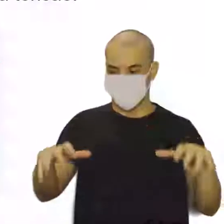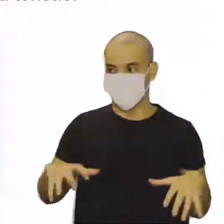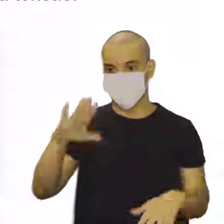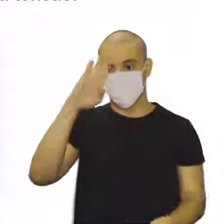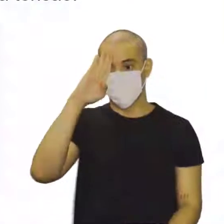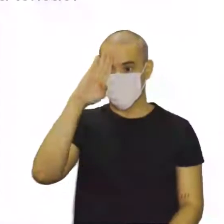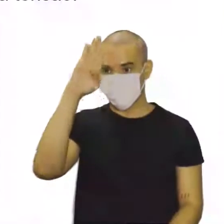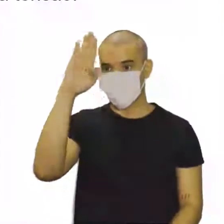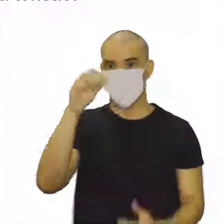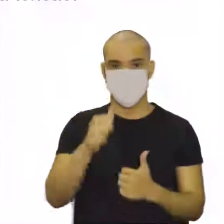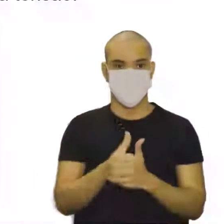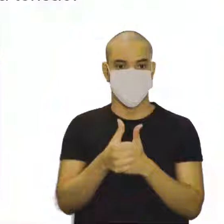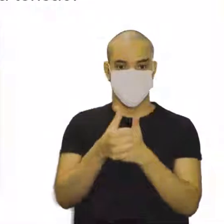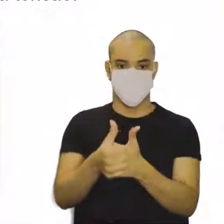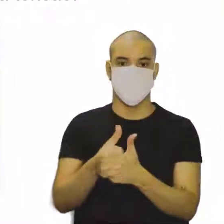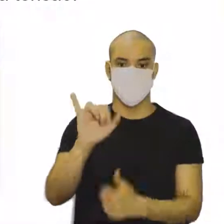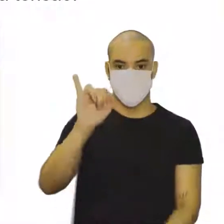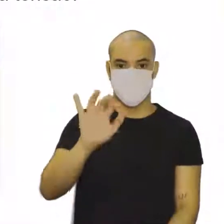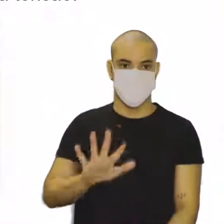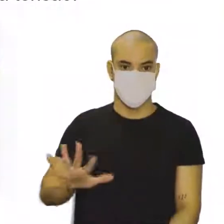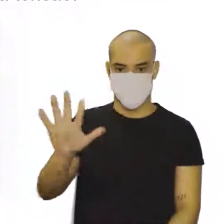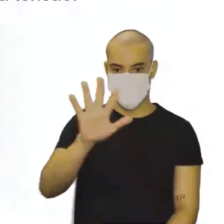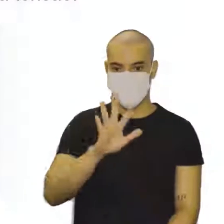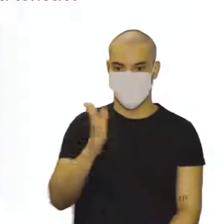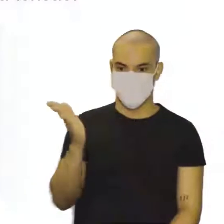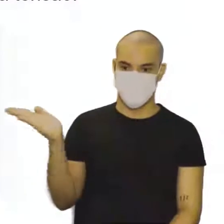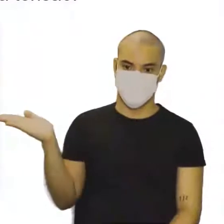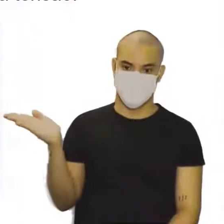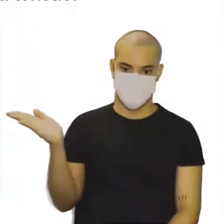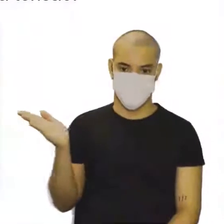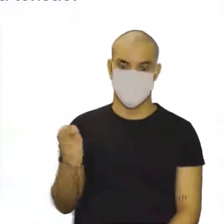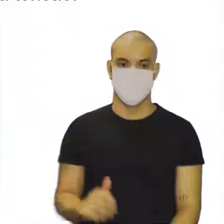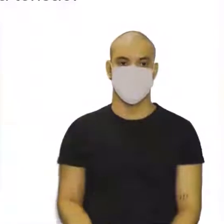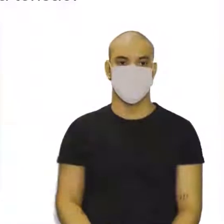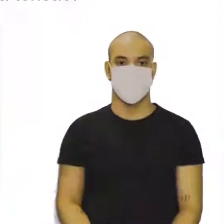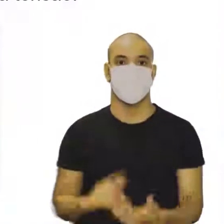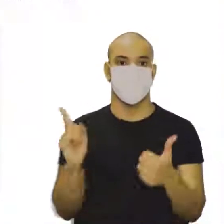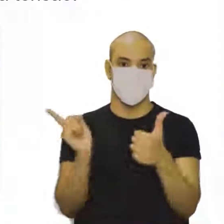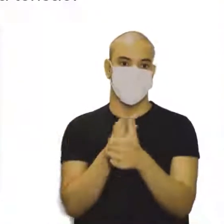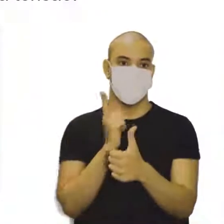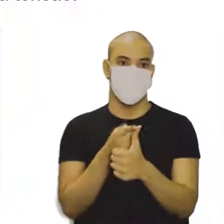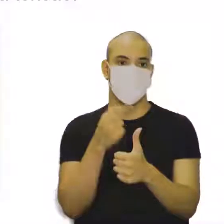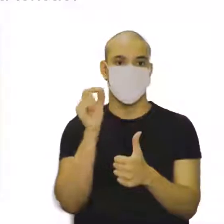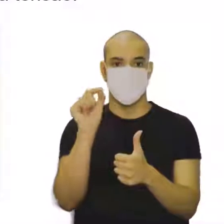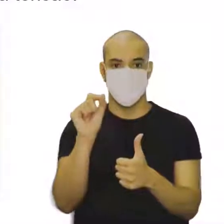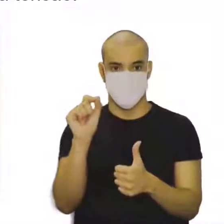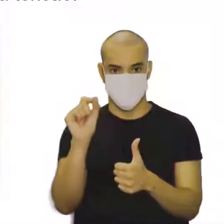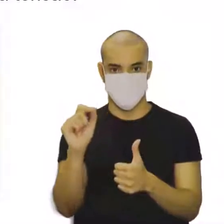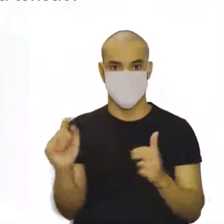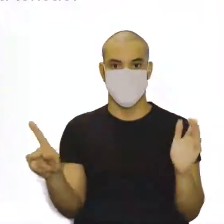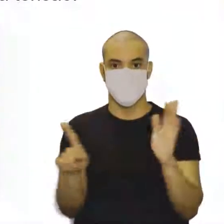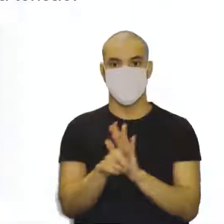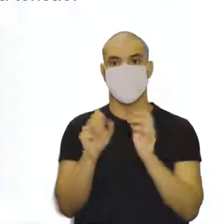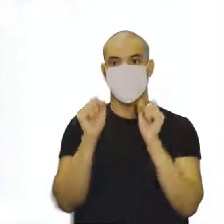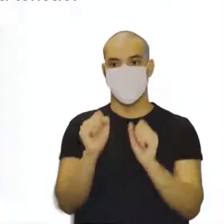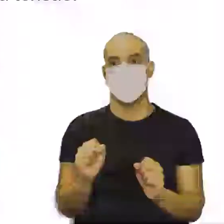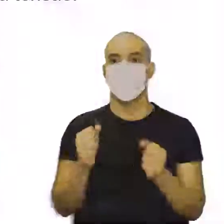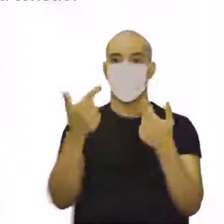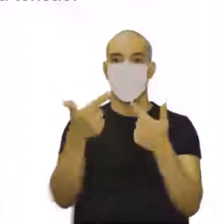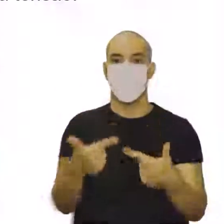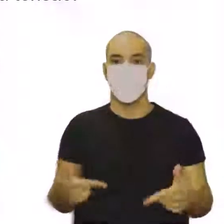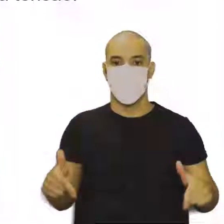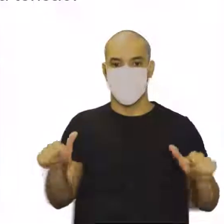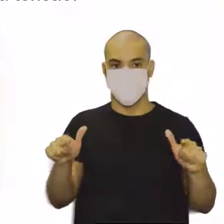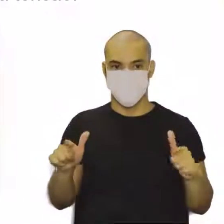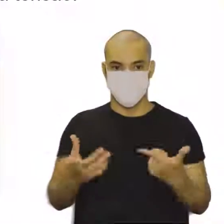principais, conforme está aqui na imagem abaixo, tá? A primeira parte é que o aterramento do condutor neutro